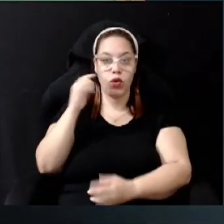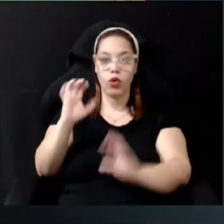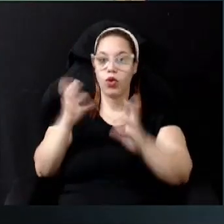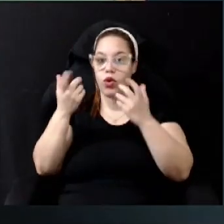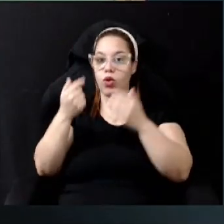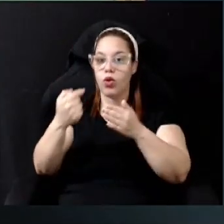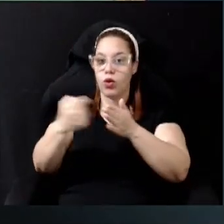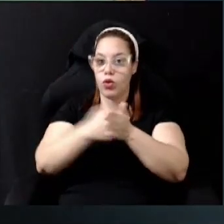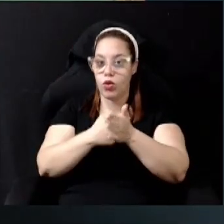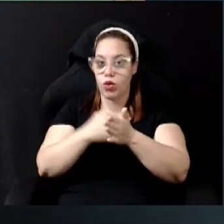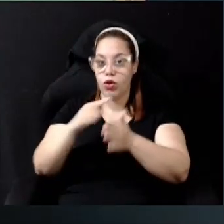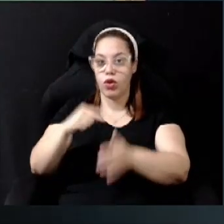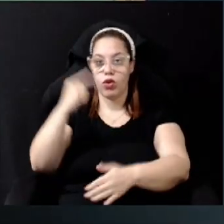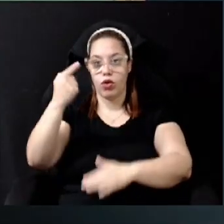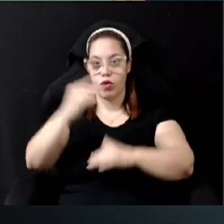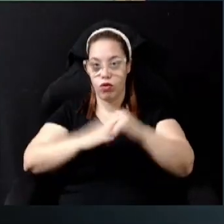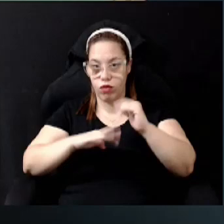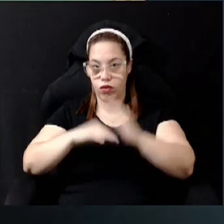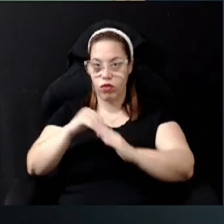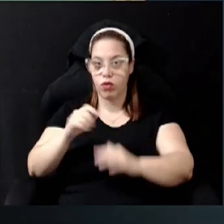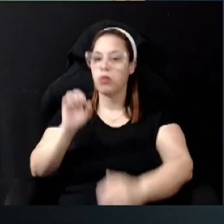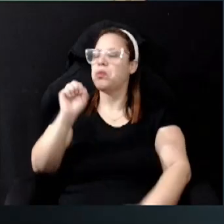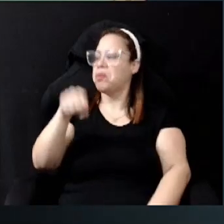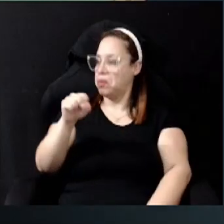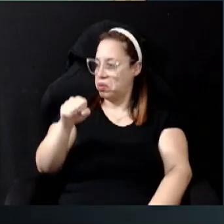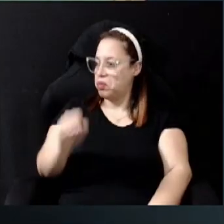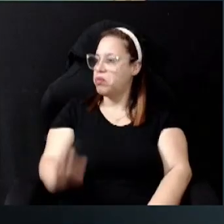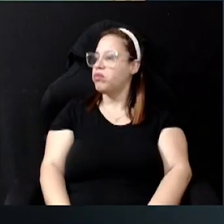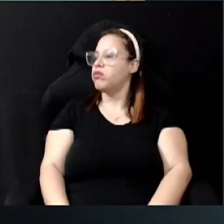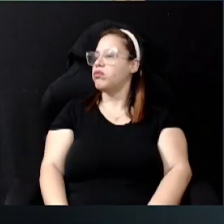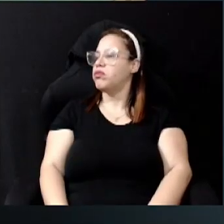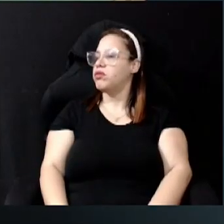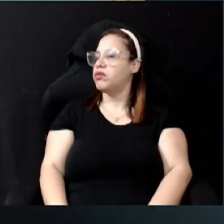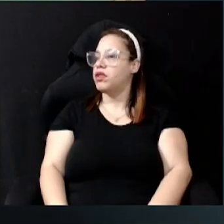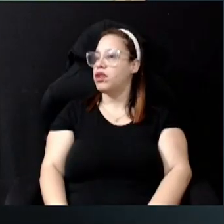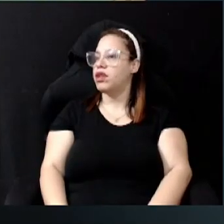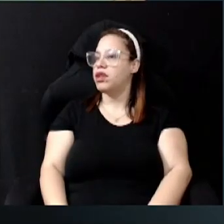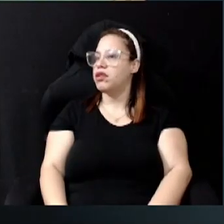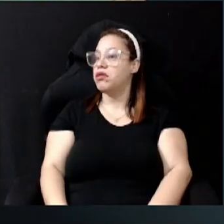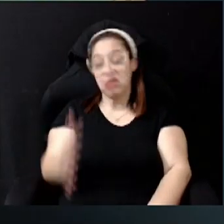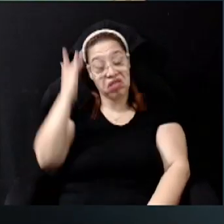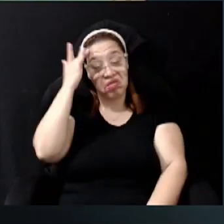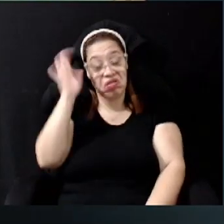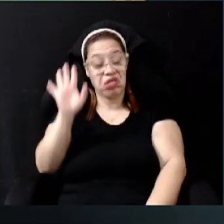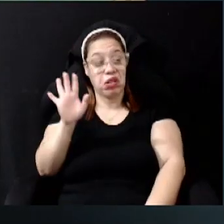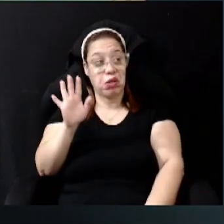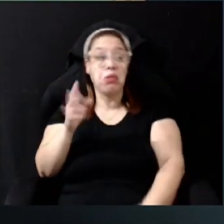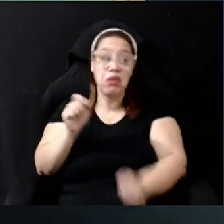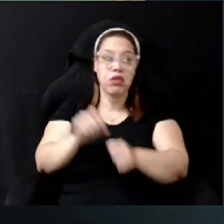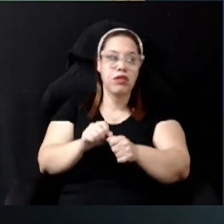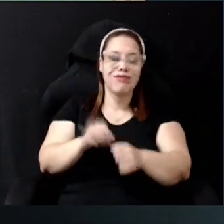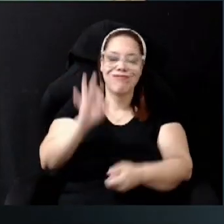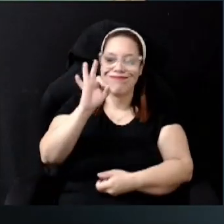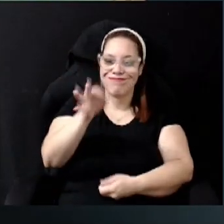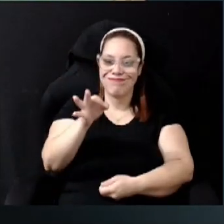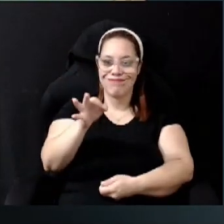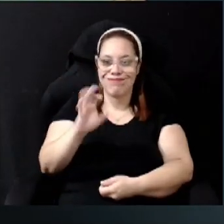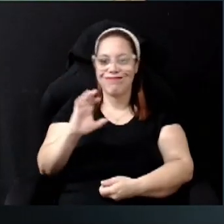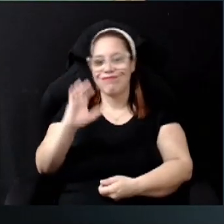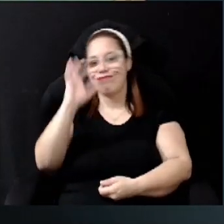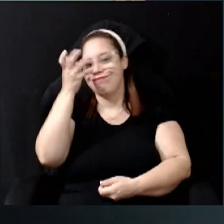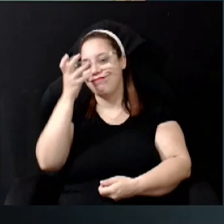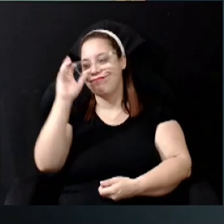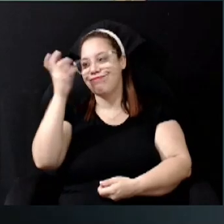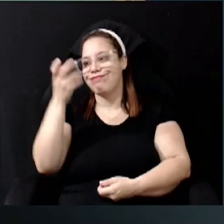outro produto. Aí eu falei, faço. E sem fazer, né? Mas fiz, e aí deu certo e foi acontecendo. E aí eu vi que dali